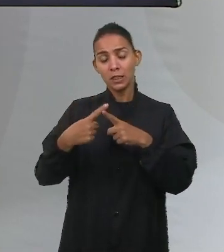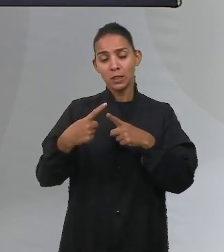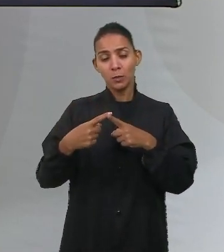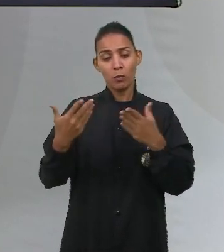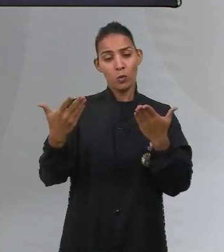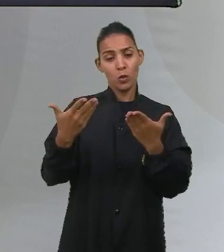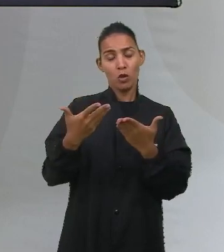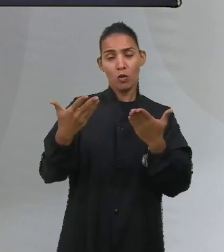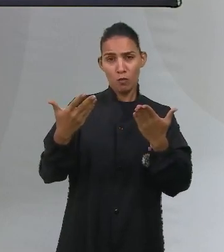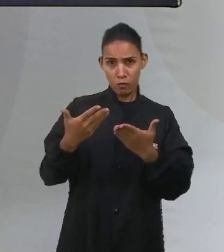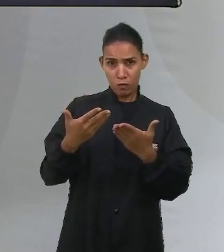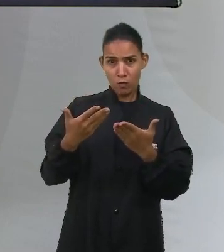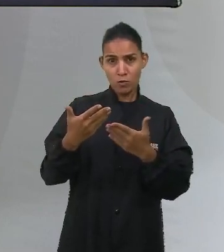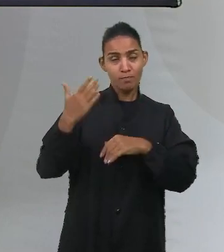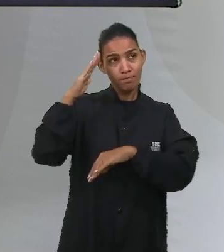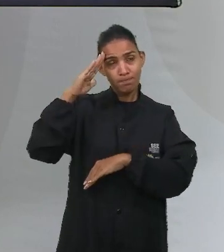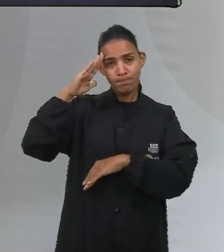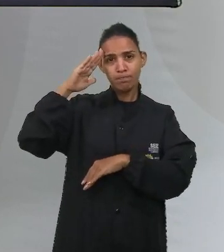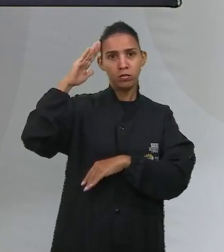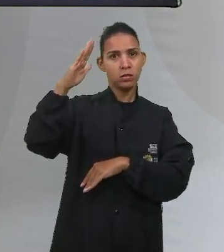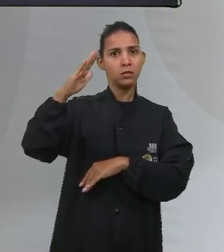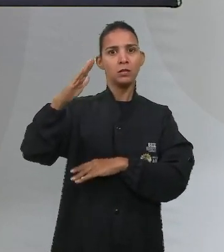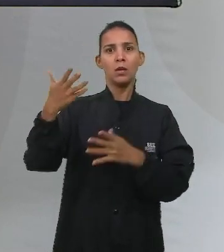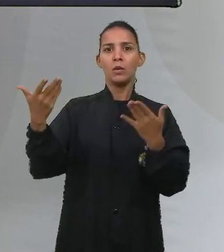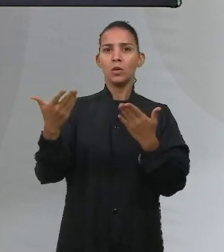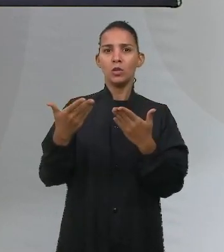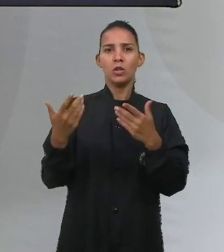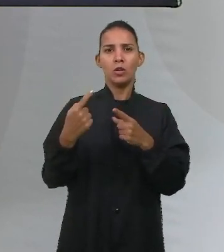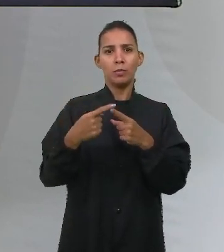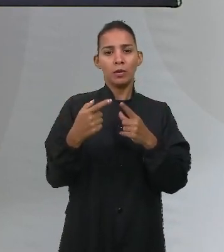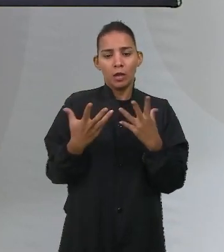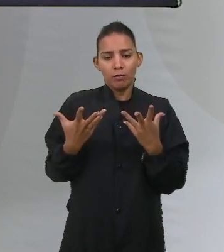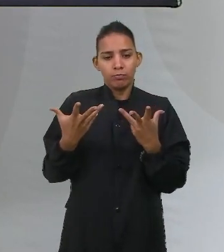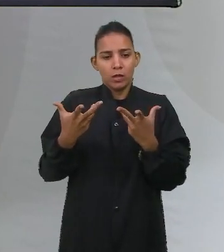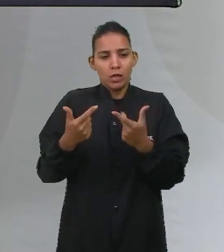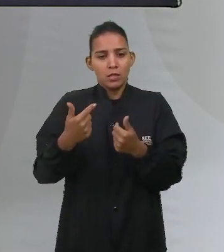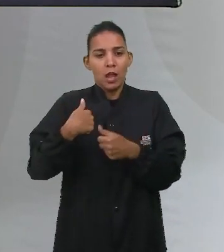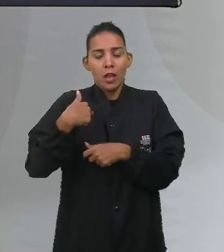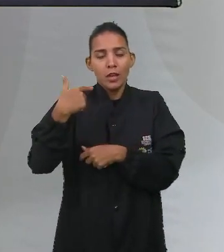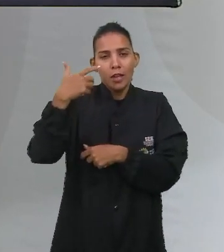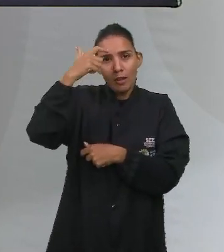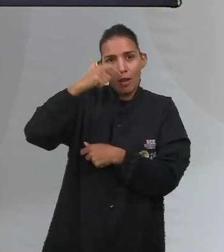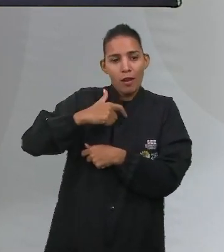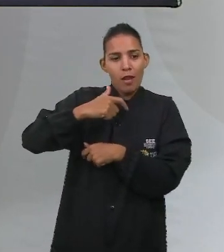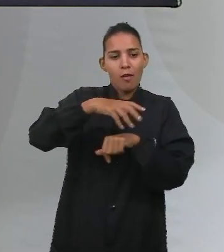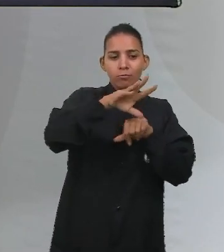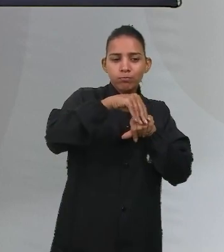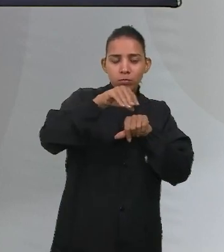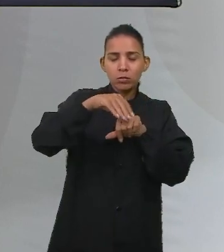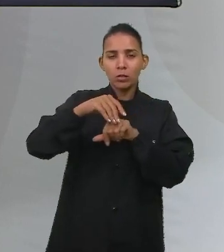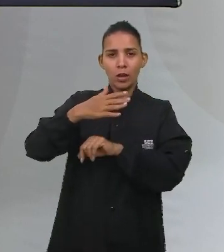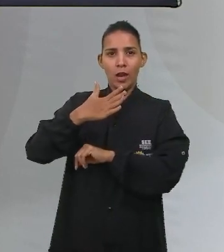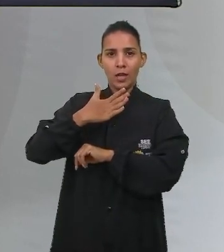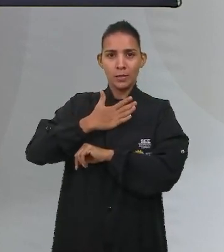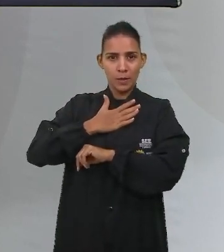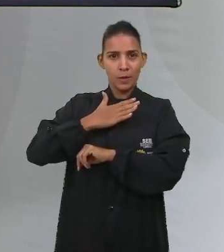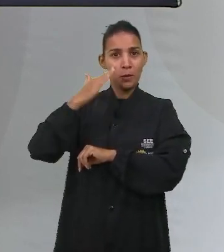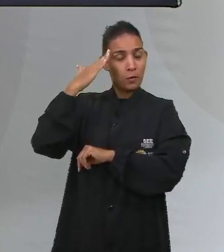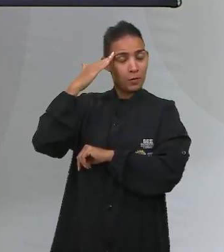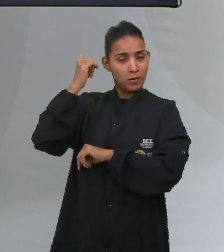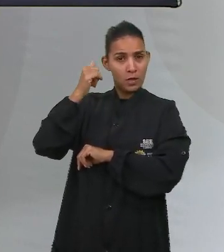né? Aliar as habilidades e as competências que ele possui justamente com o uso